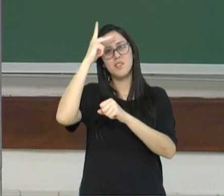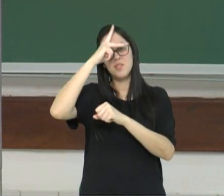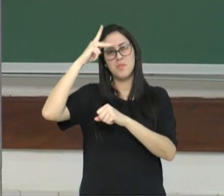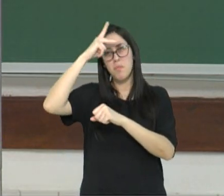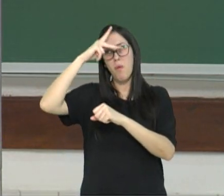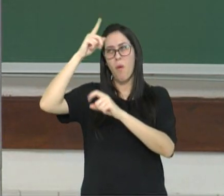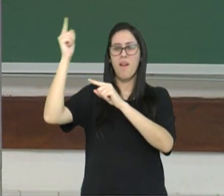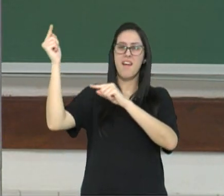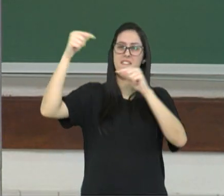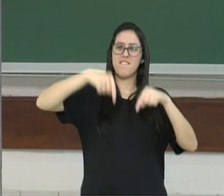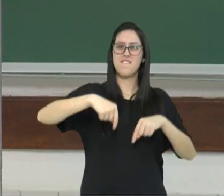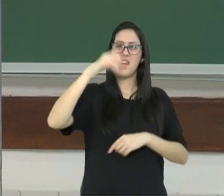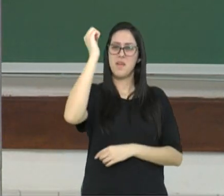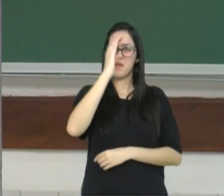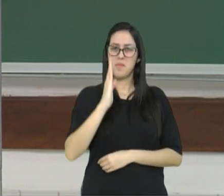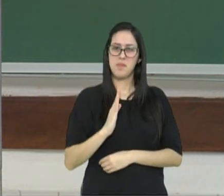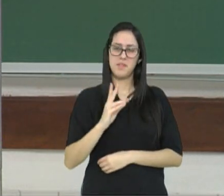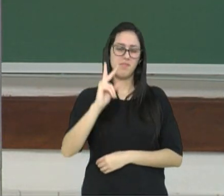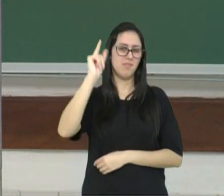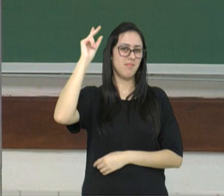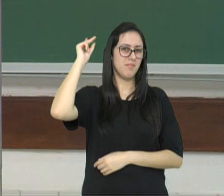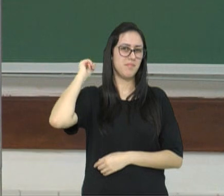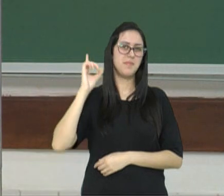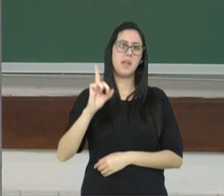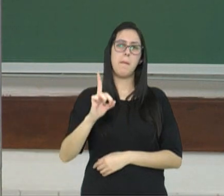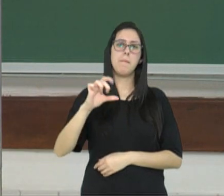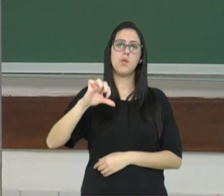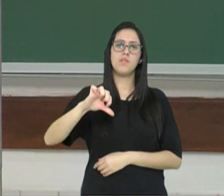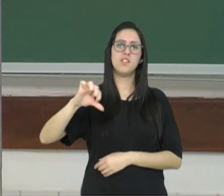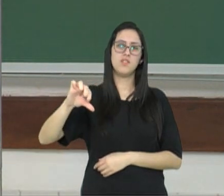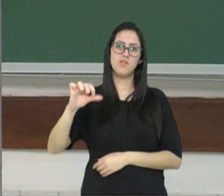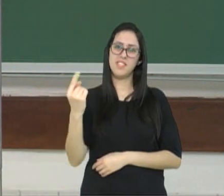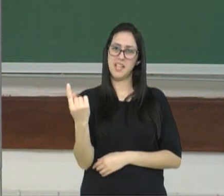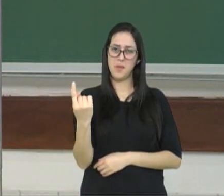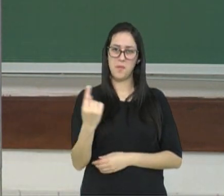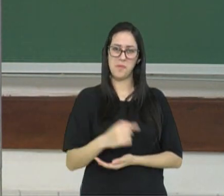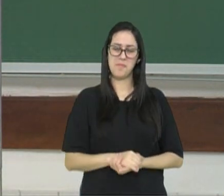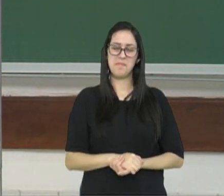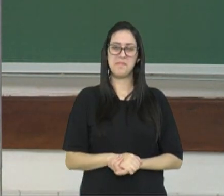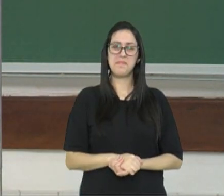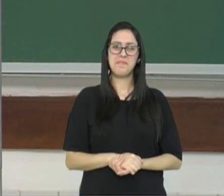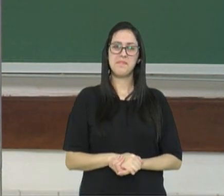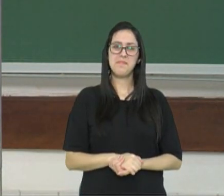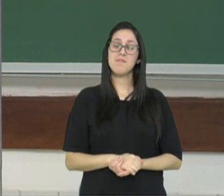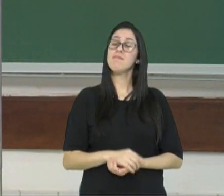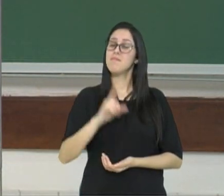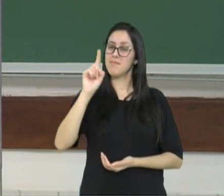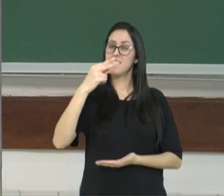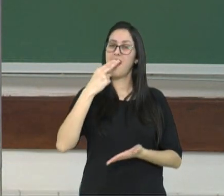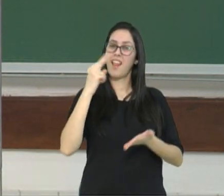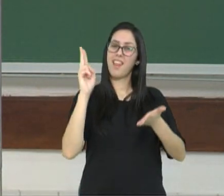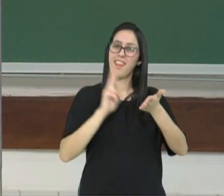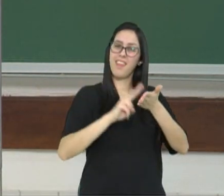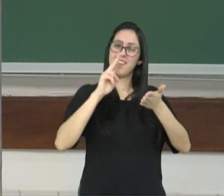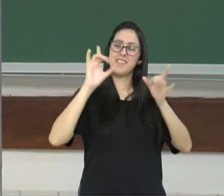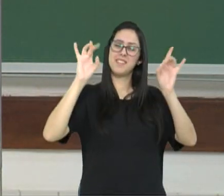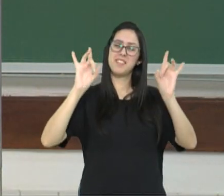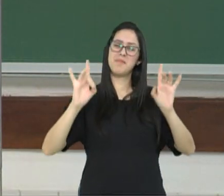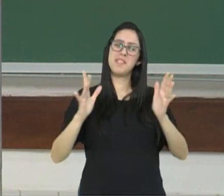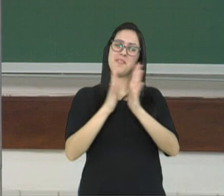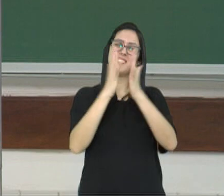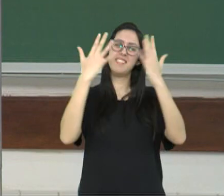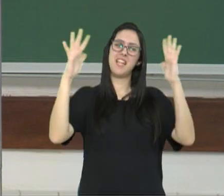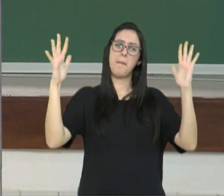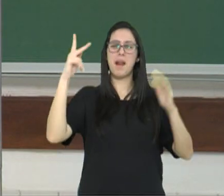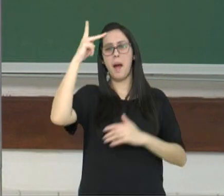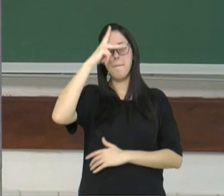no Brasil. Esse selo foi lançado em 1991. Certo? Então era um selo justamente para celebrar essa